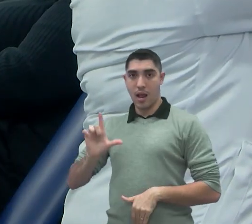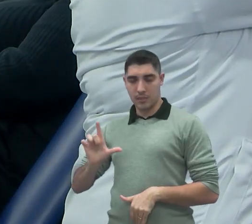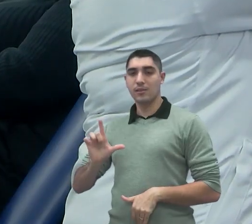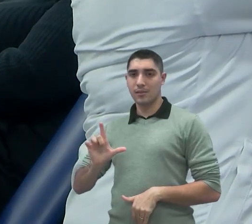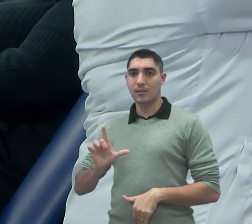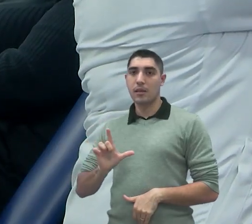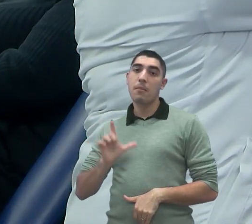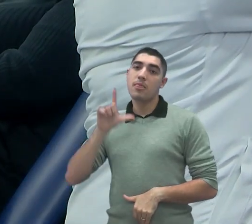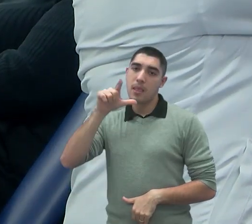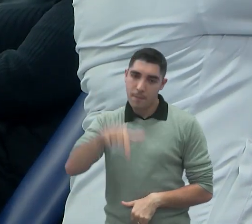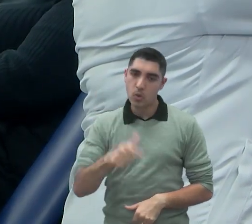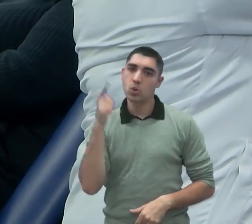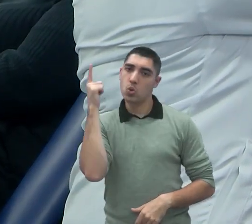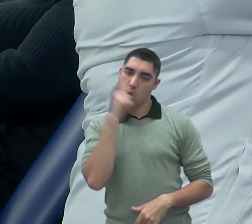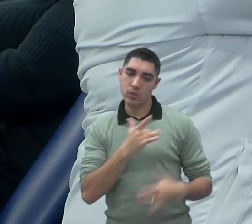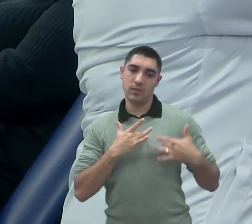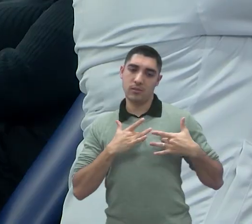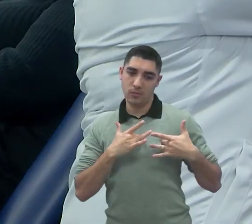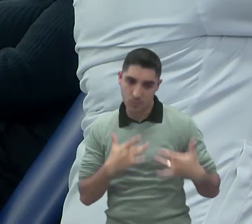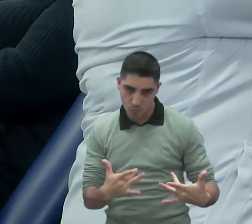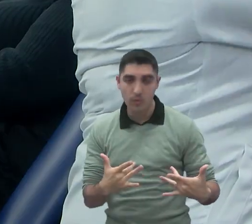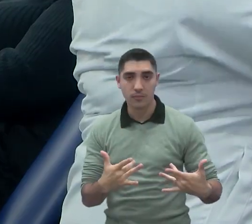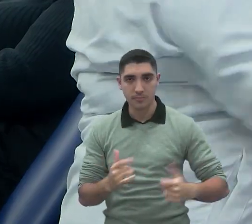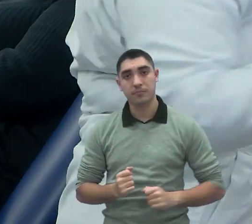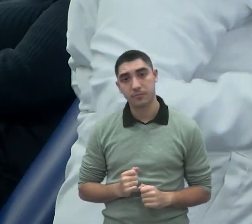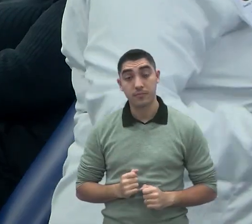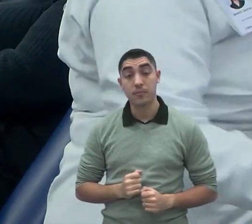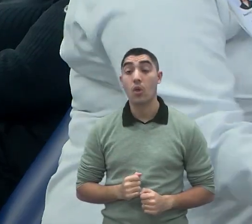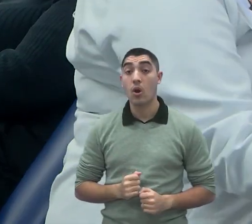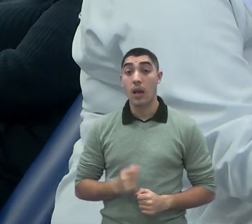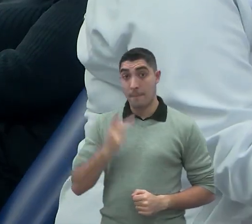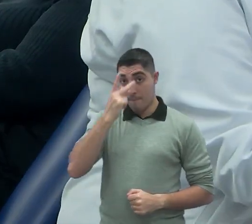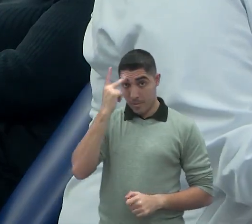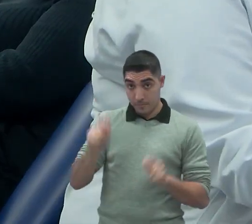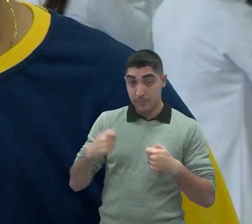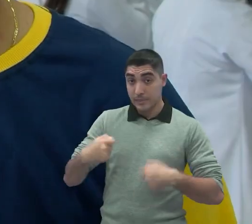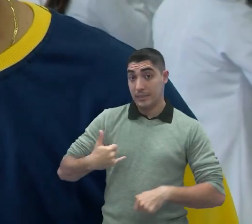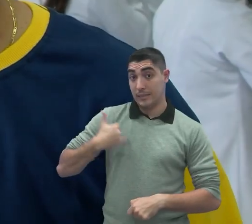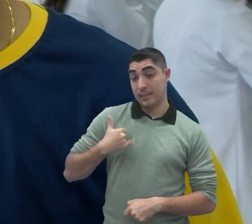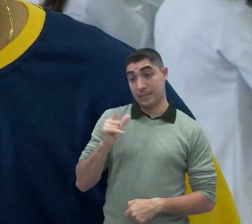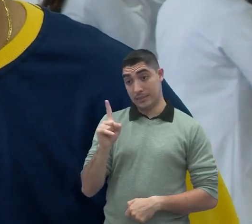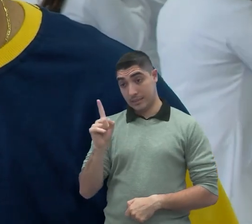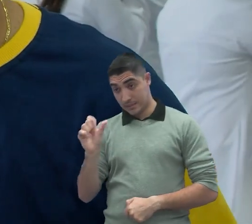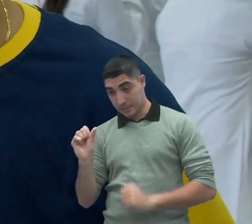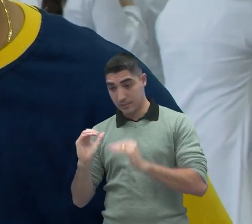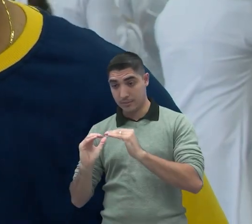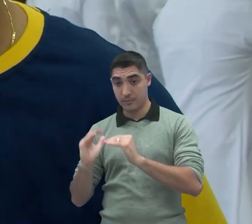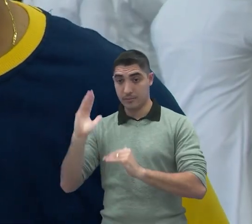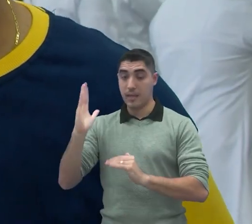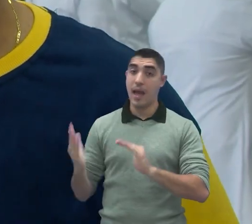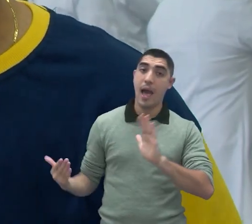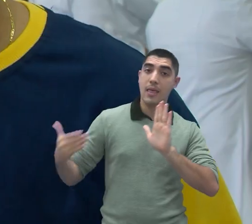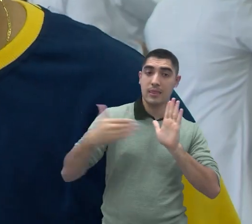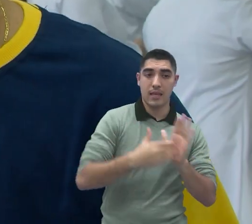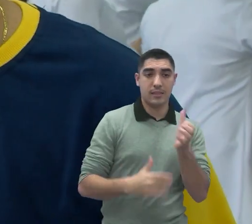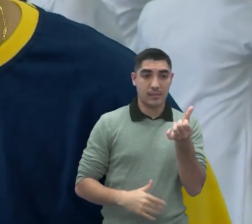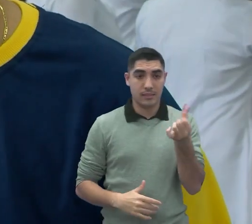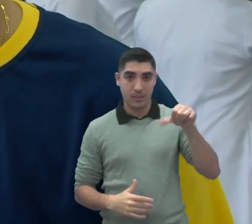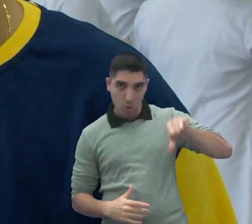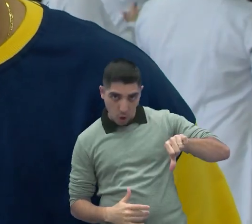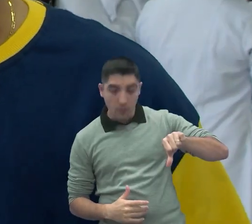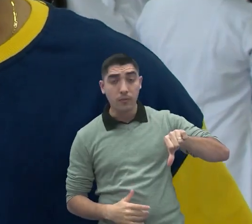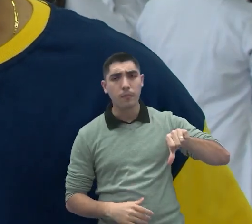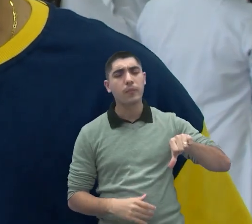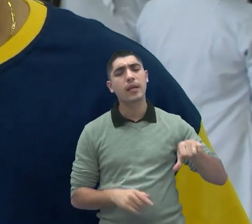que garantem a saúde do próprio doador e de quem recebe a transfusão. Basta a pessoa ter entre 16 e 69